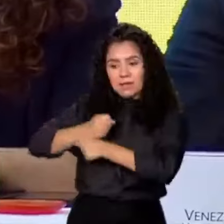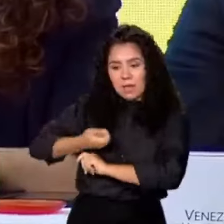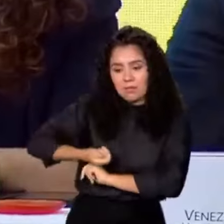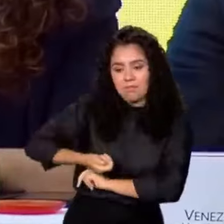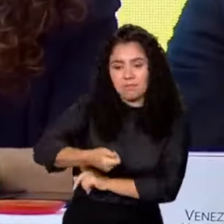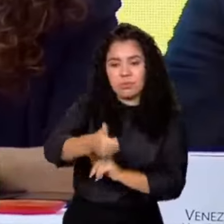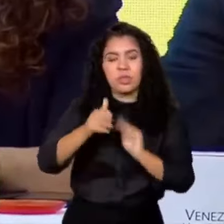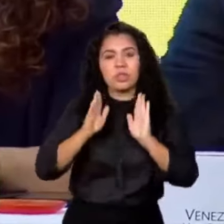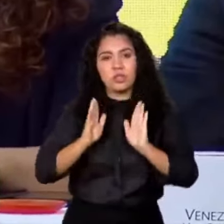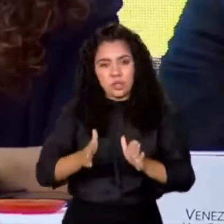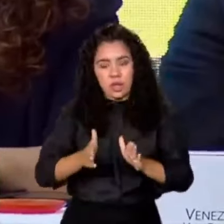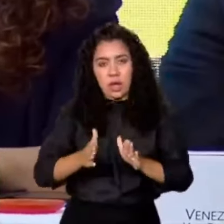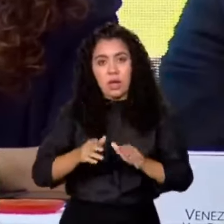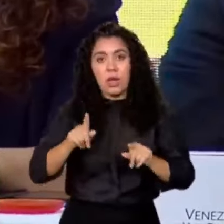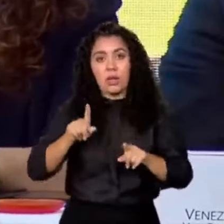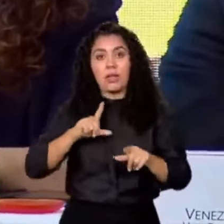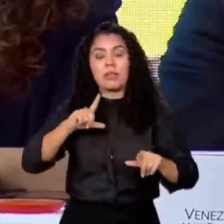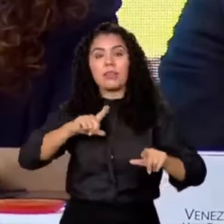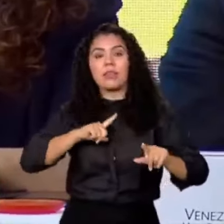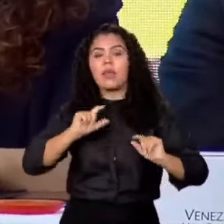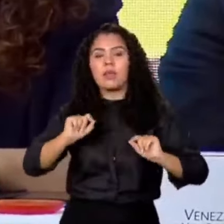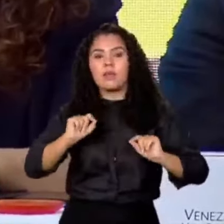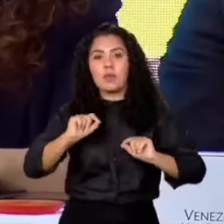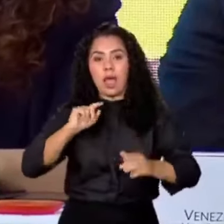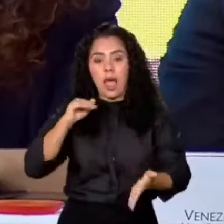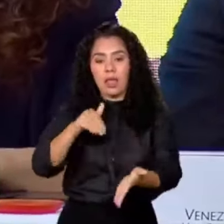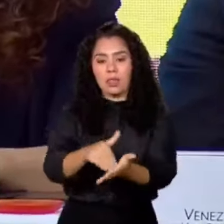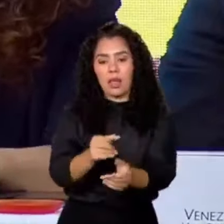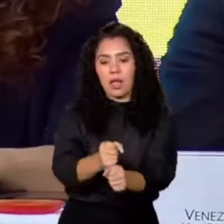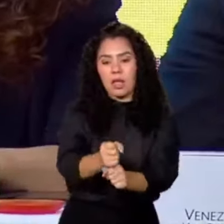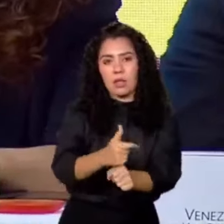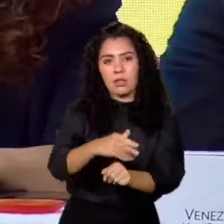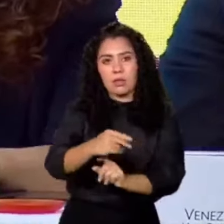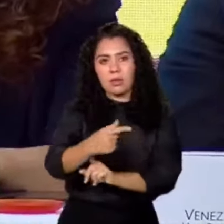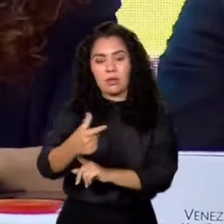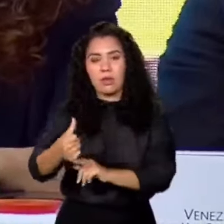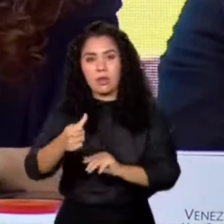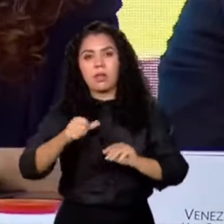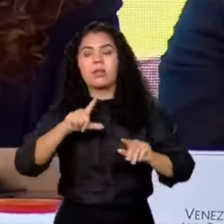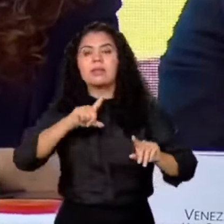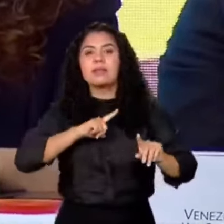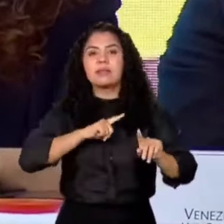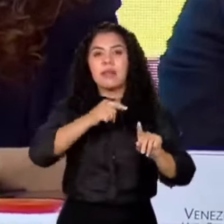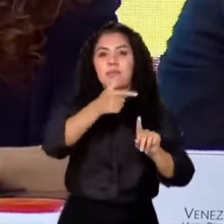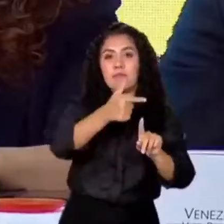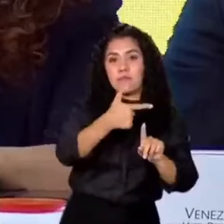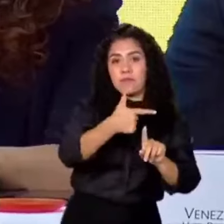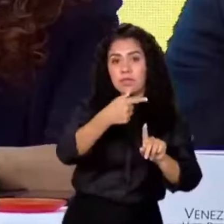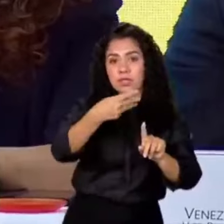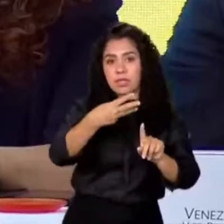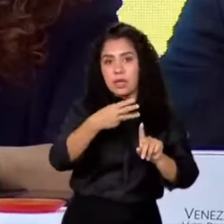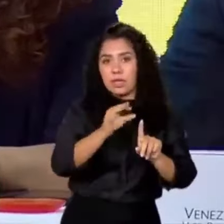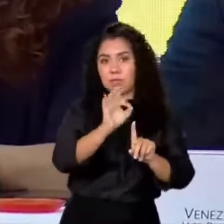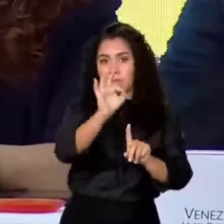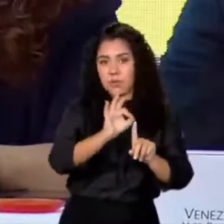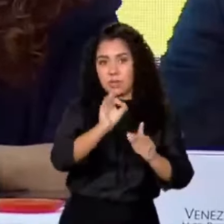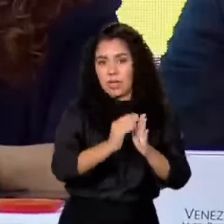a variação até 2026 de reajuste dos professores varia de 23% a 43%.